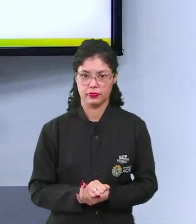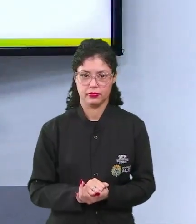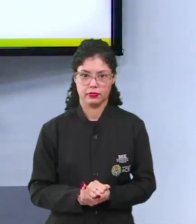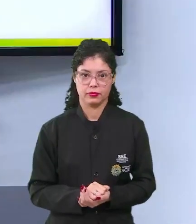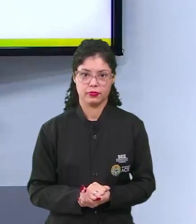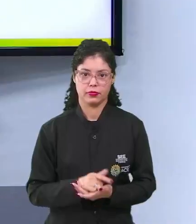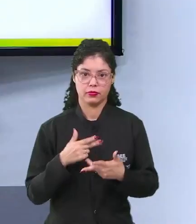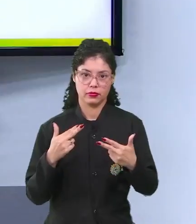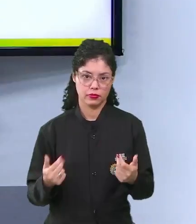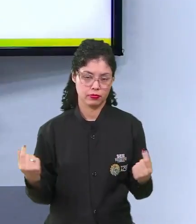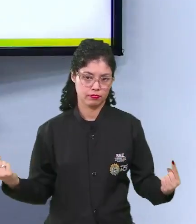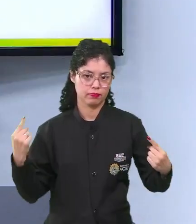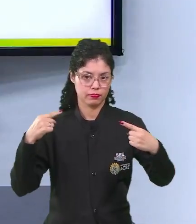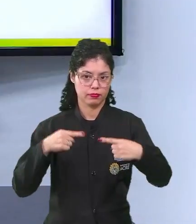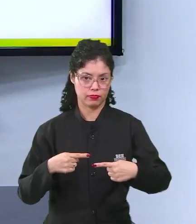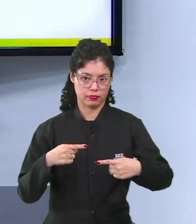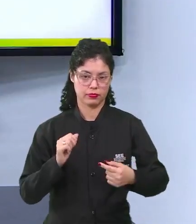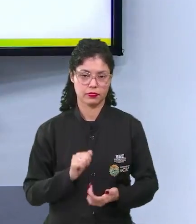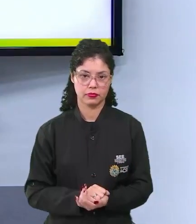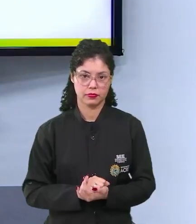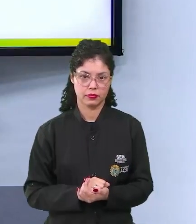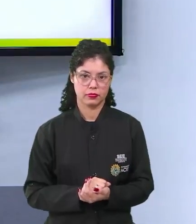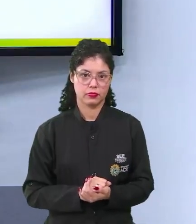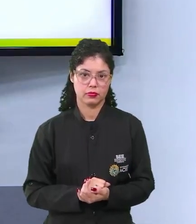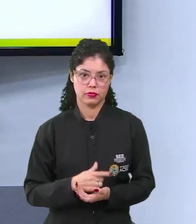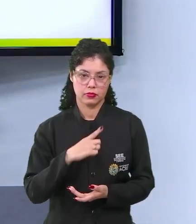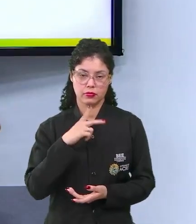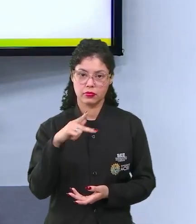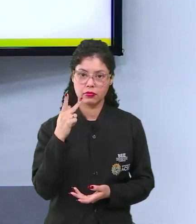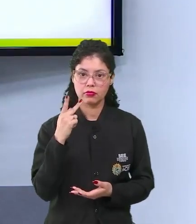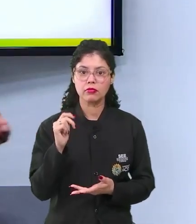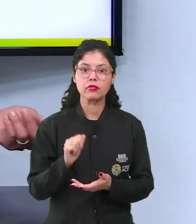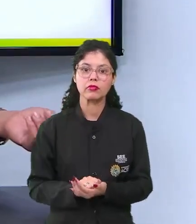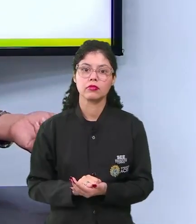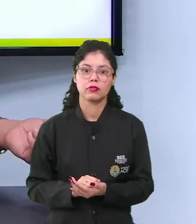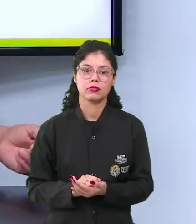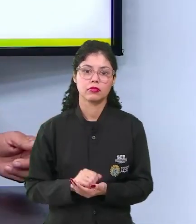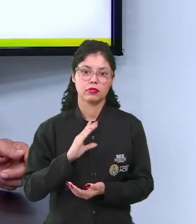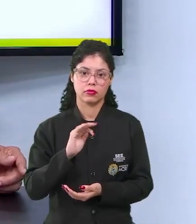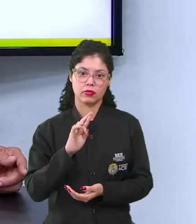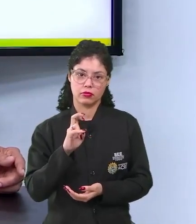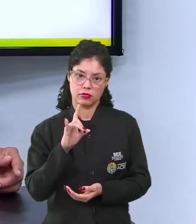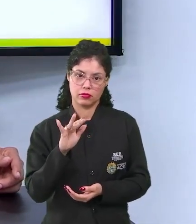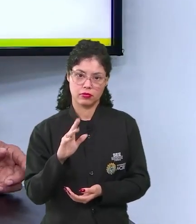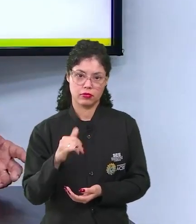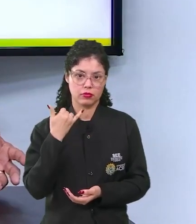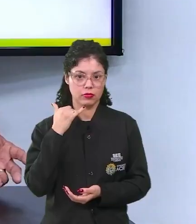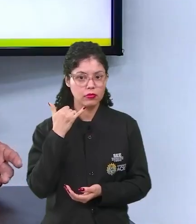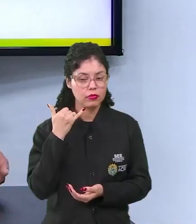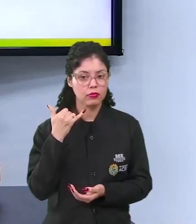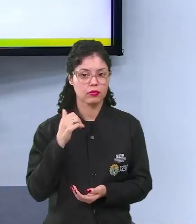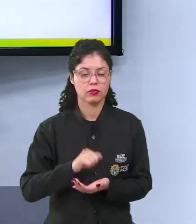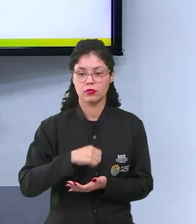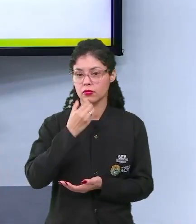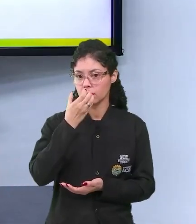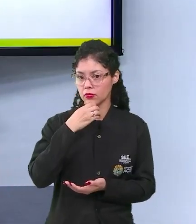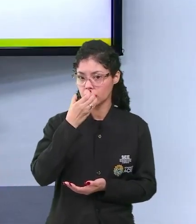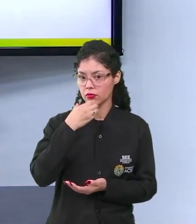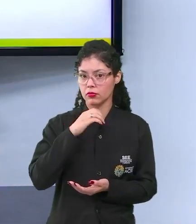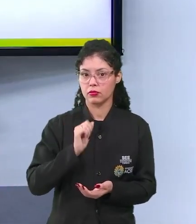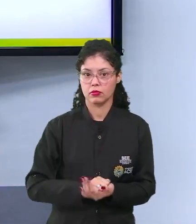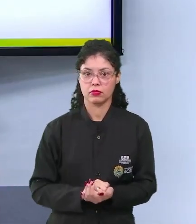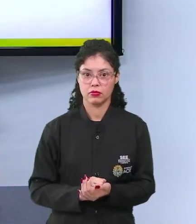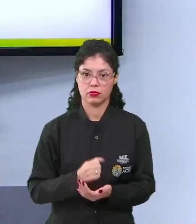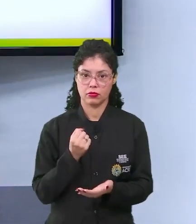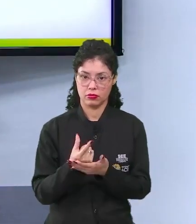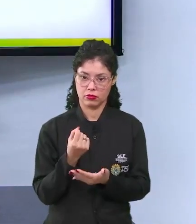coisa da competição. Então, muitas vezes se diz assim, você é comunista de iPhone. Bom, a diferença é que um comunista